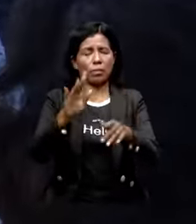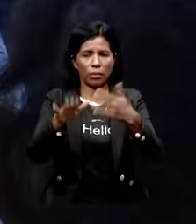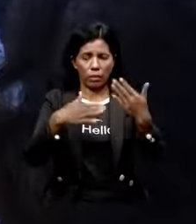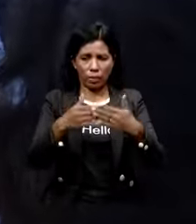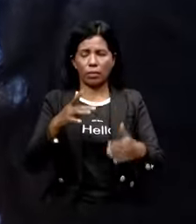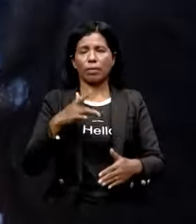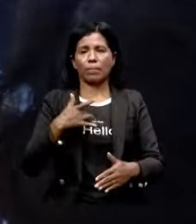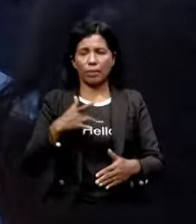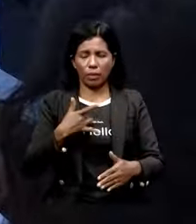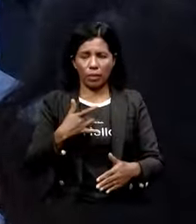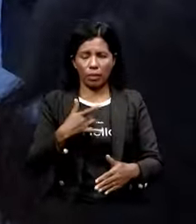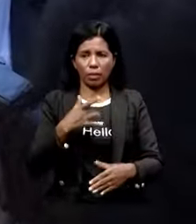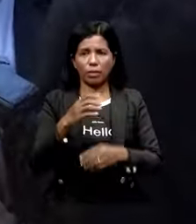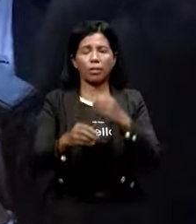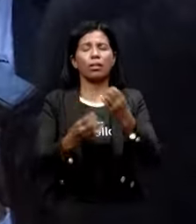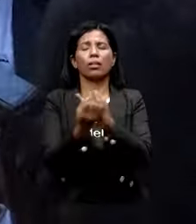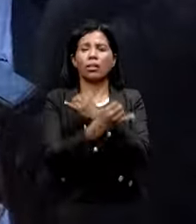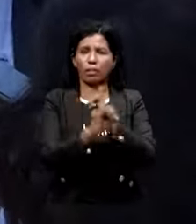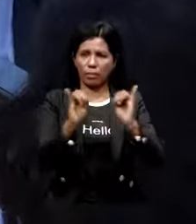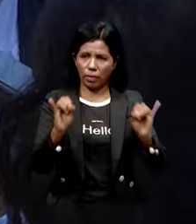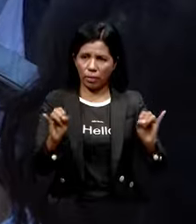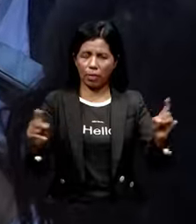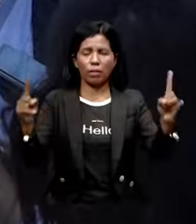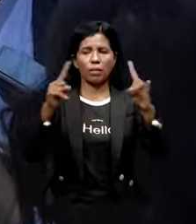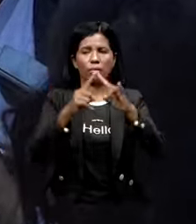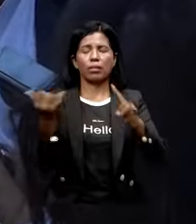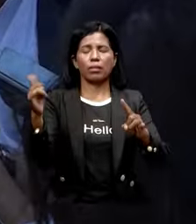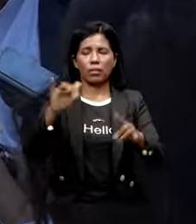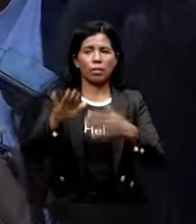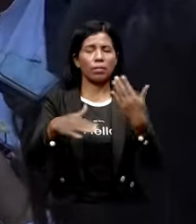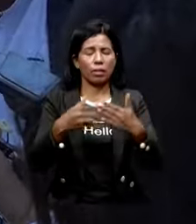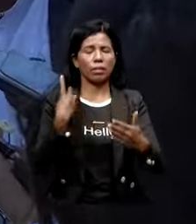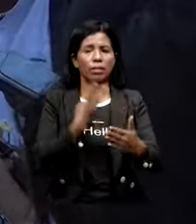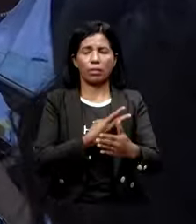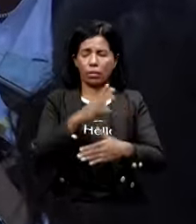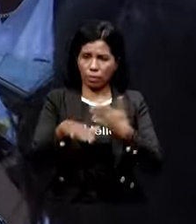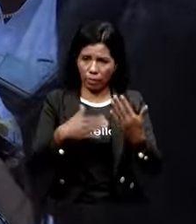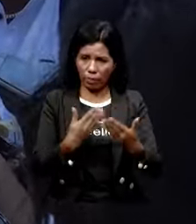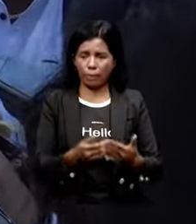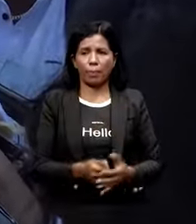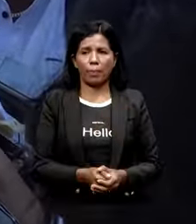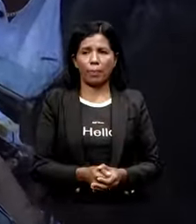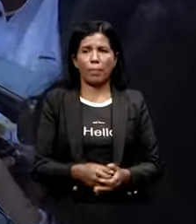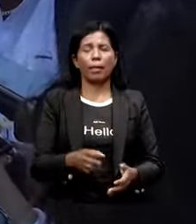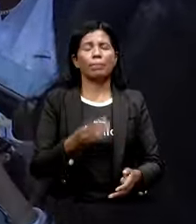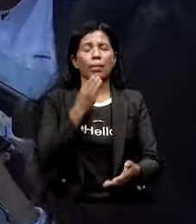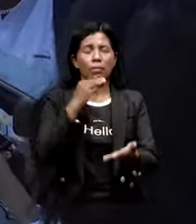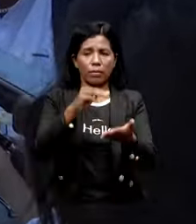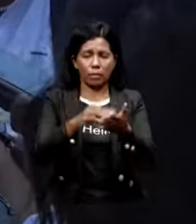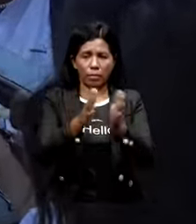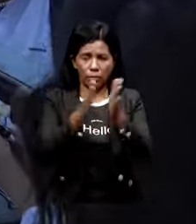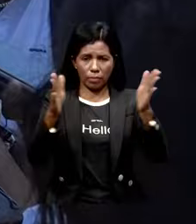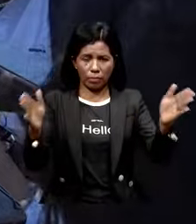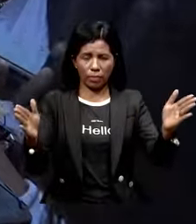sente cada o Guané, Bacira, o Tuba e tudo. Nedune, alô, pelo bota,